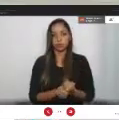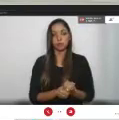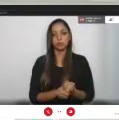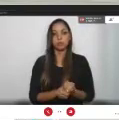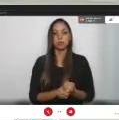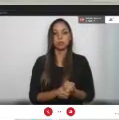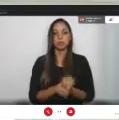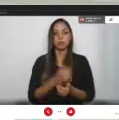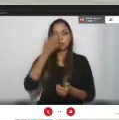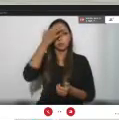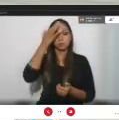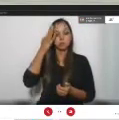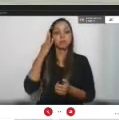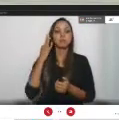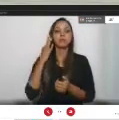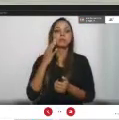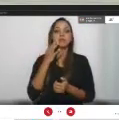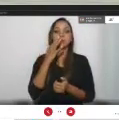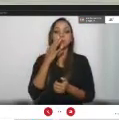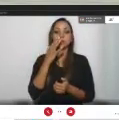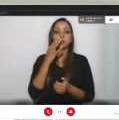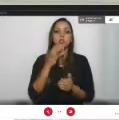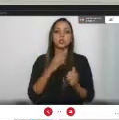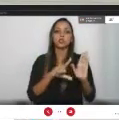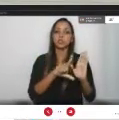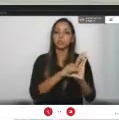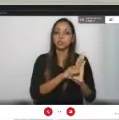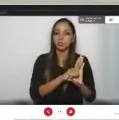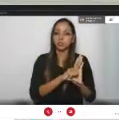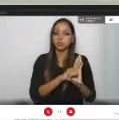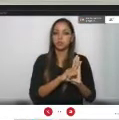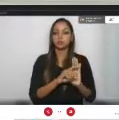de Justiça, Legislação